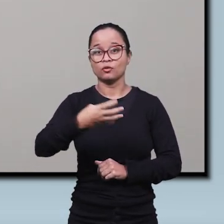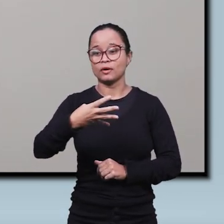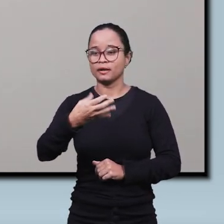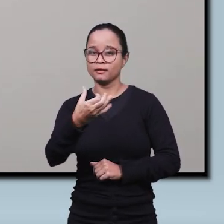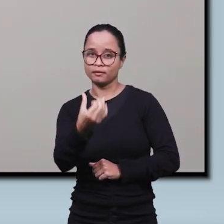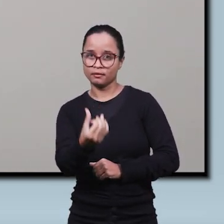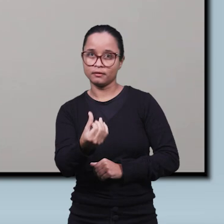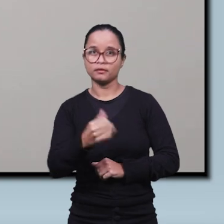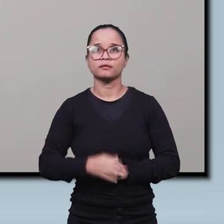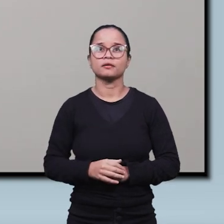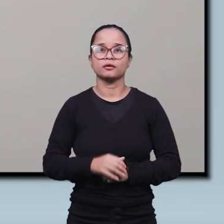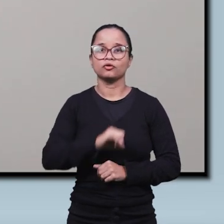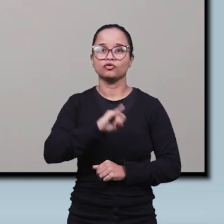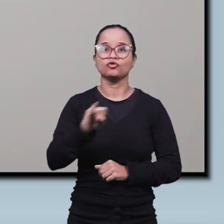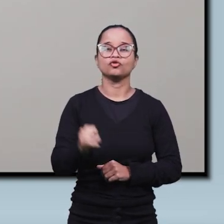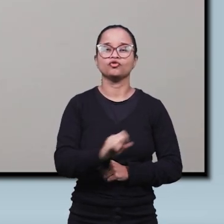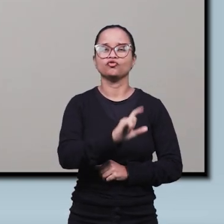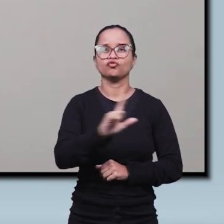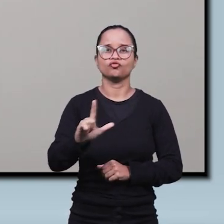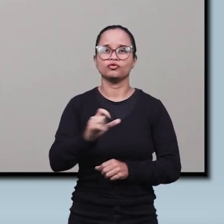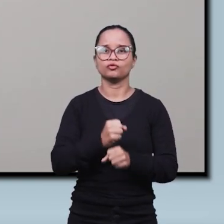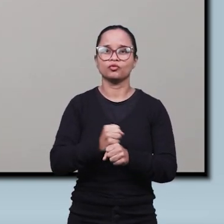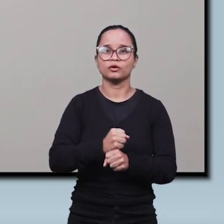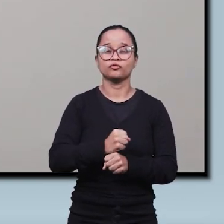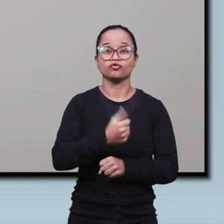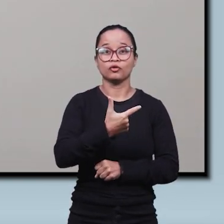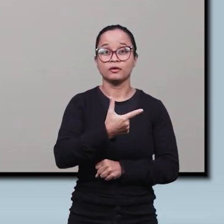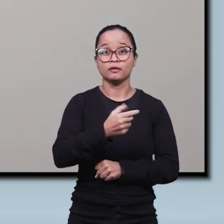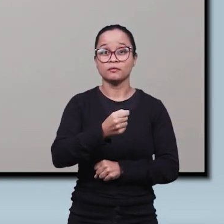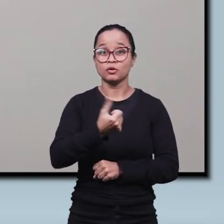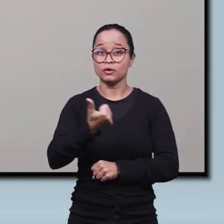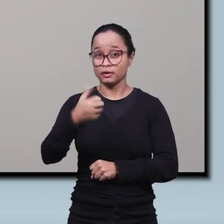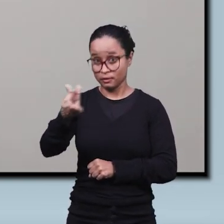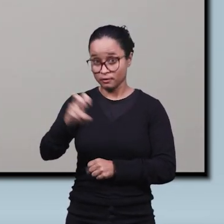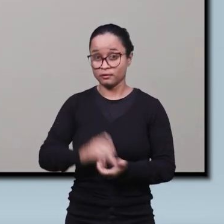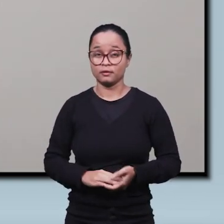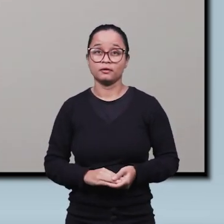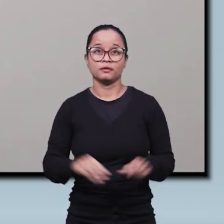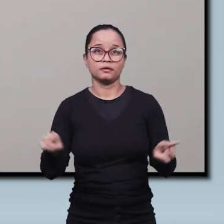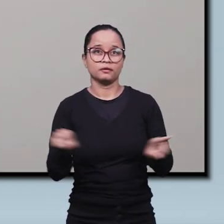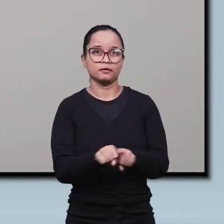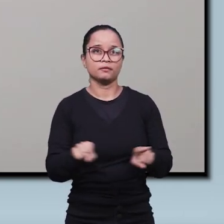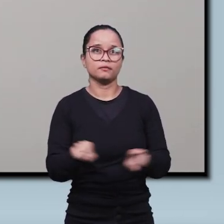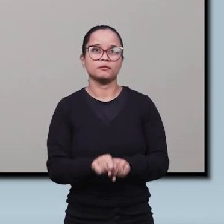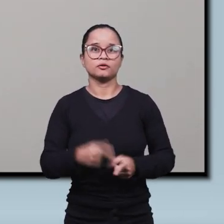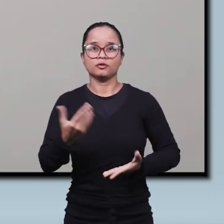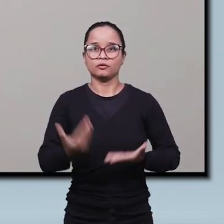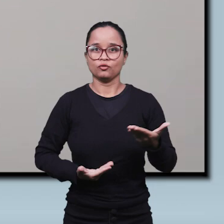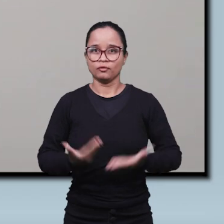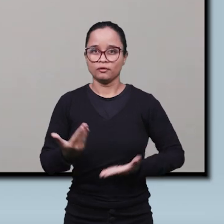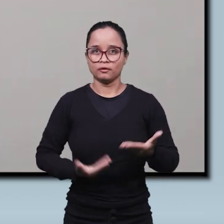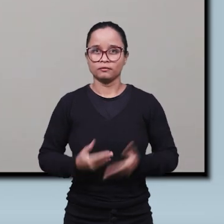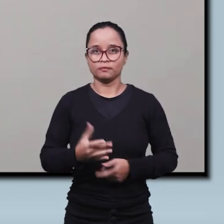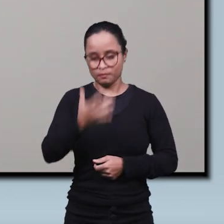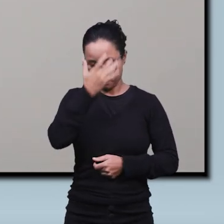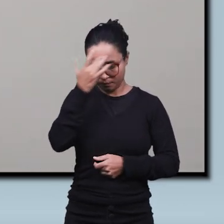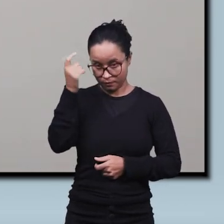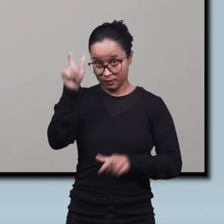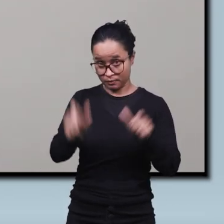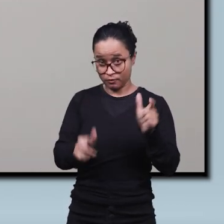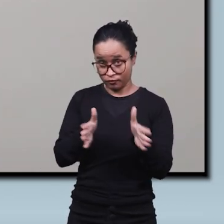13.146, em julho de 2015, em favor dos nossos irmãos e pessoas